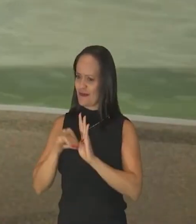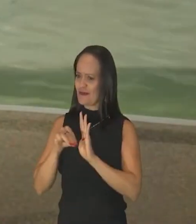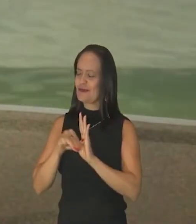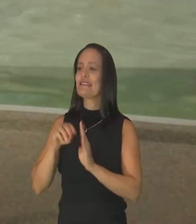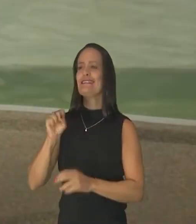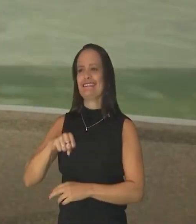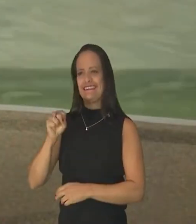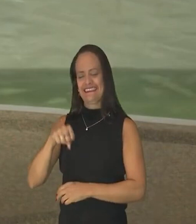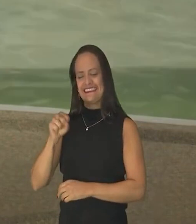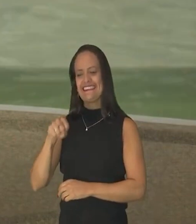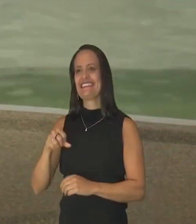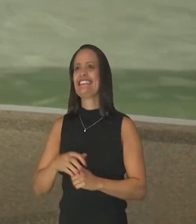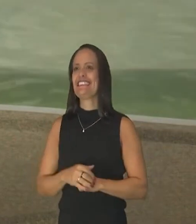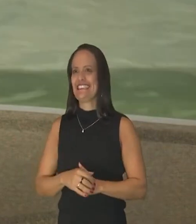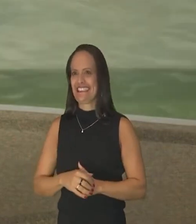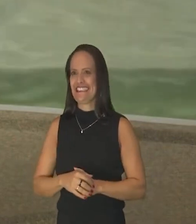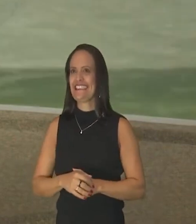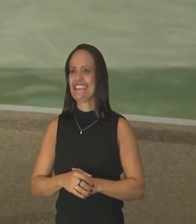Sim. Sim.